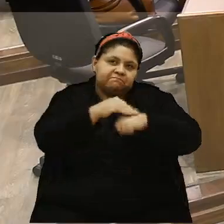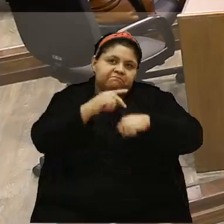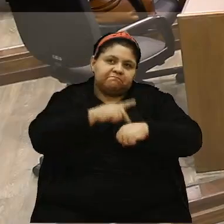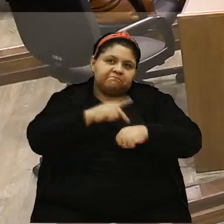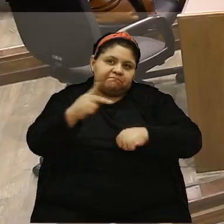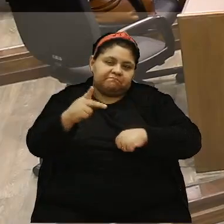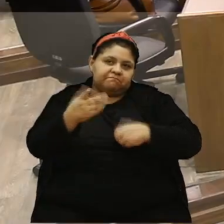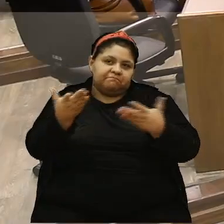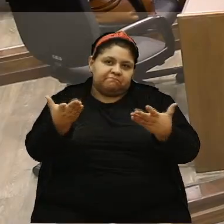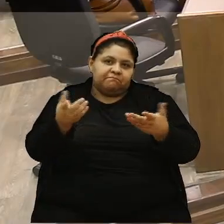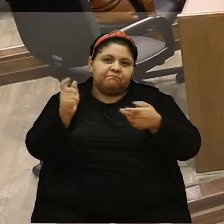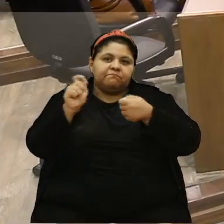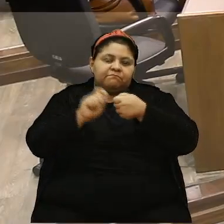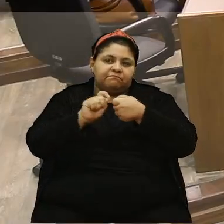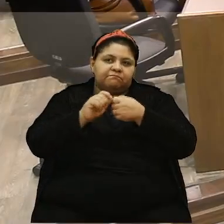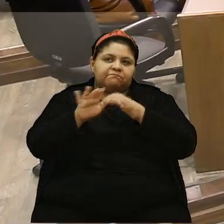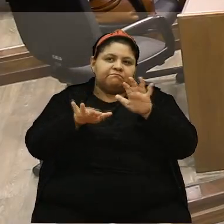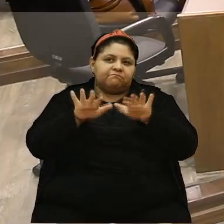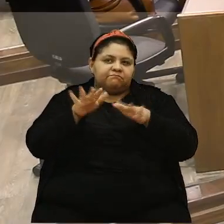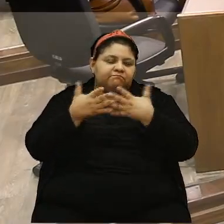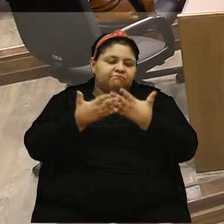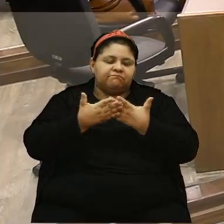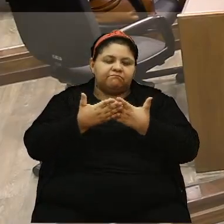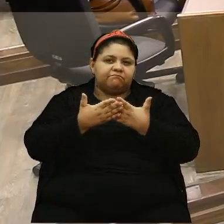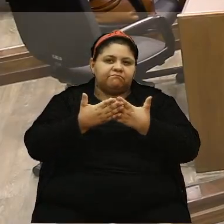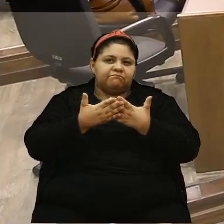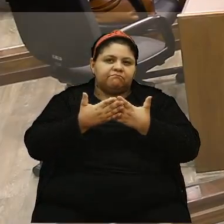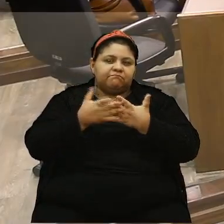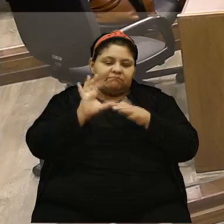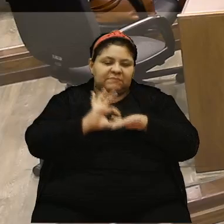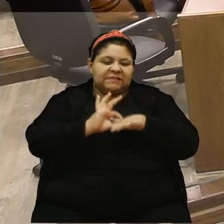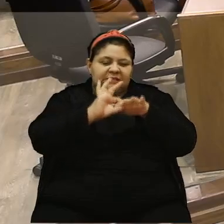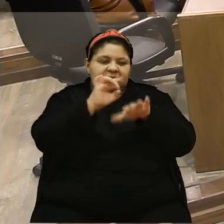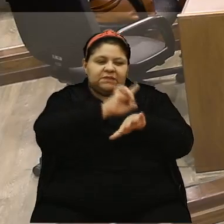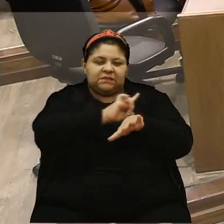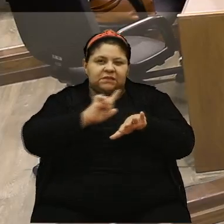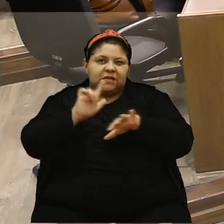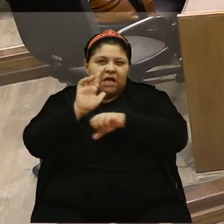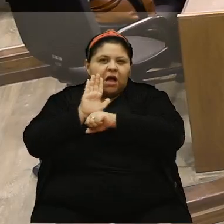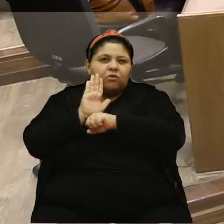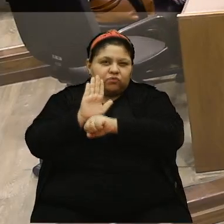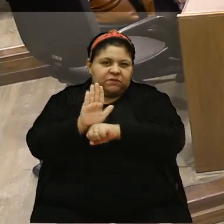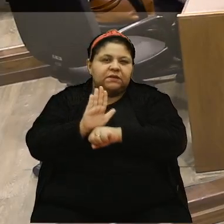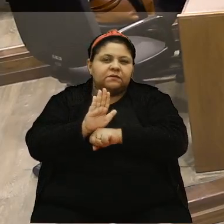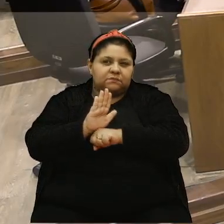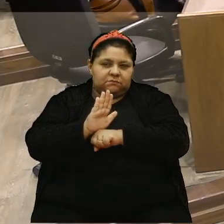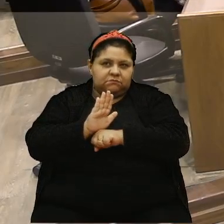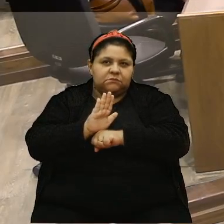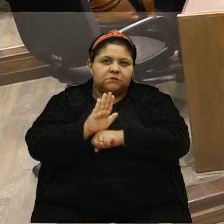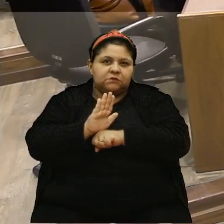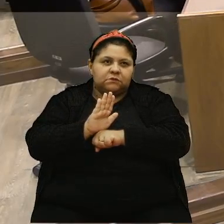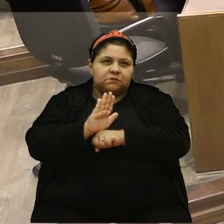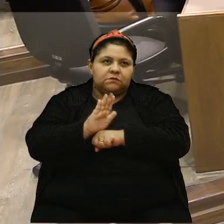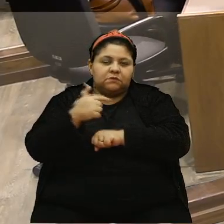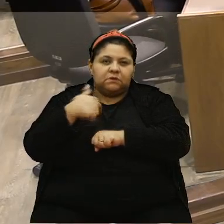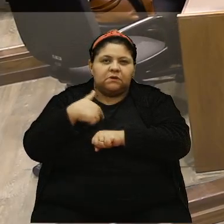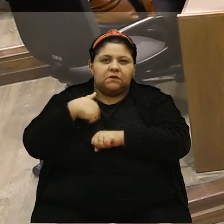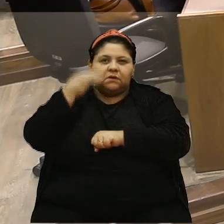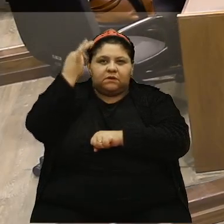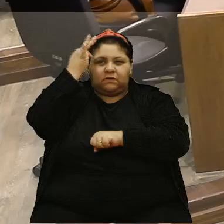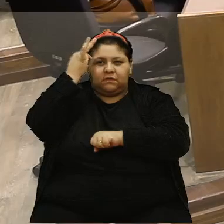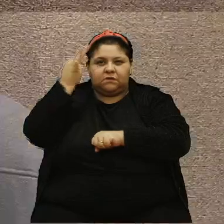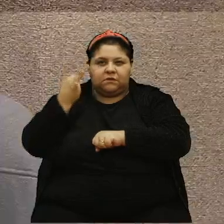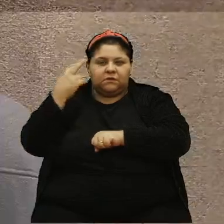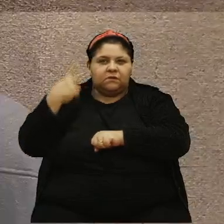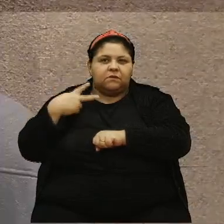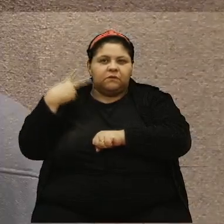O vereador Daniel fazia às vezes aqui de líder do governo, auxiliar, né? Eu entendo,